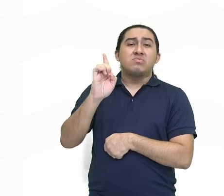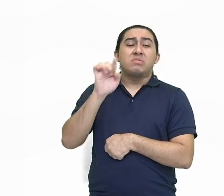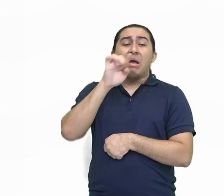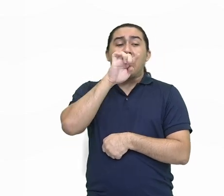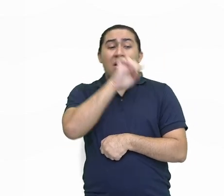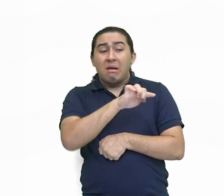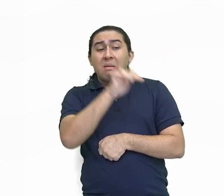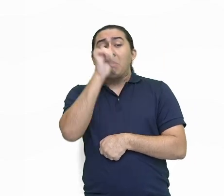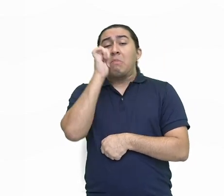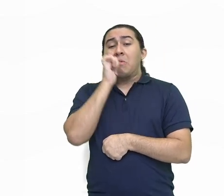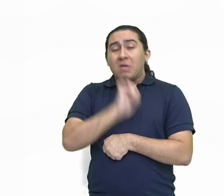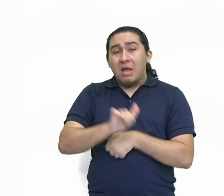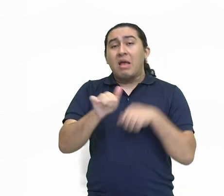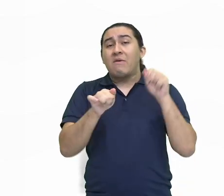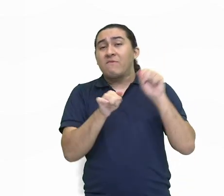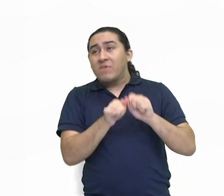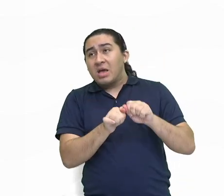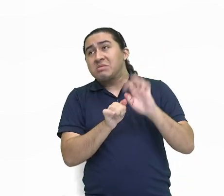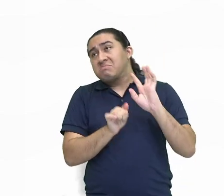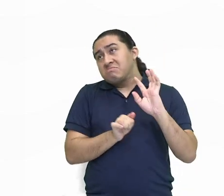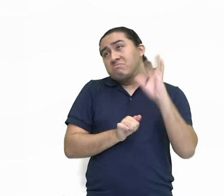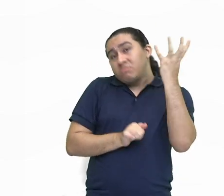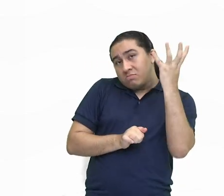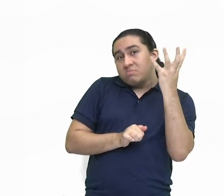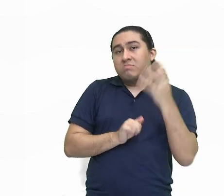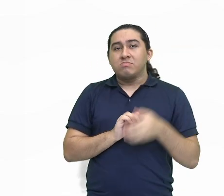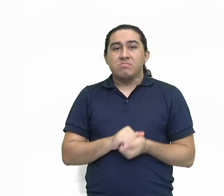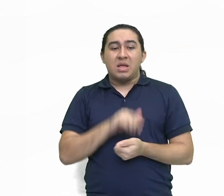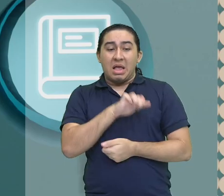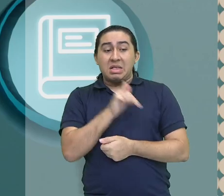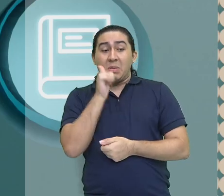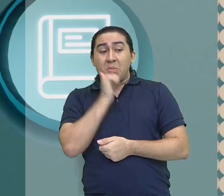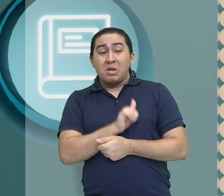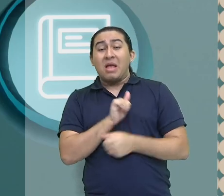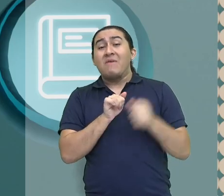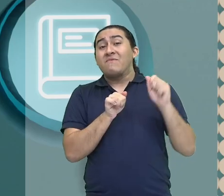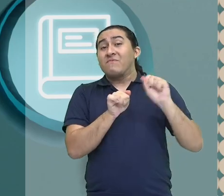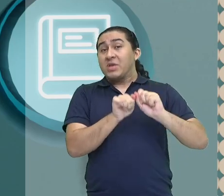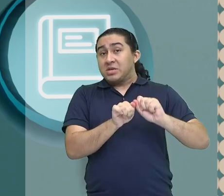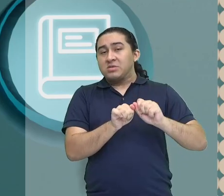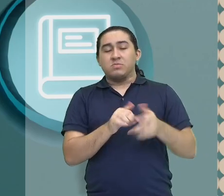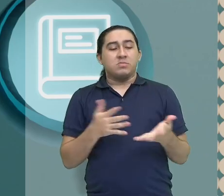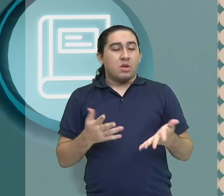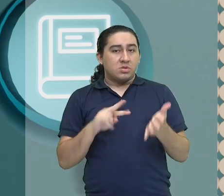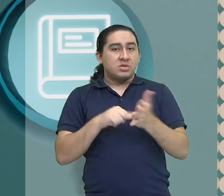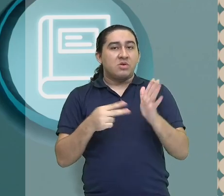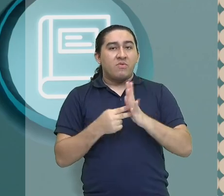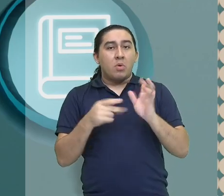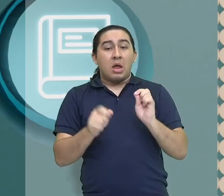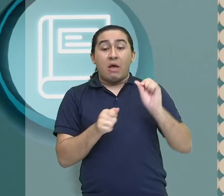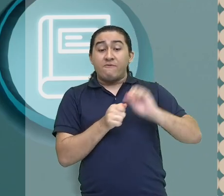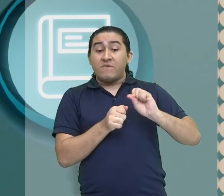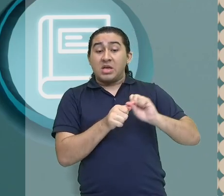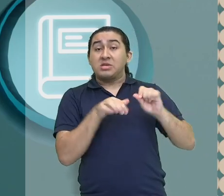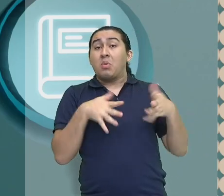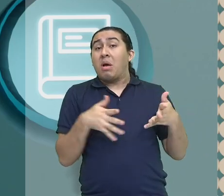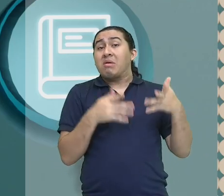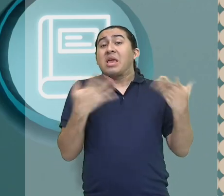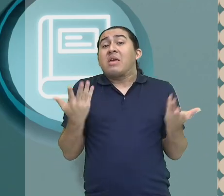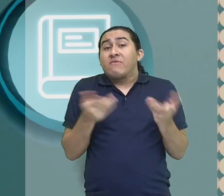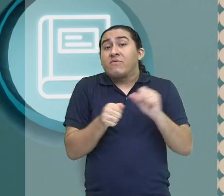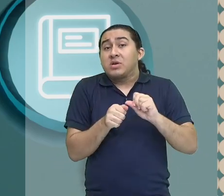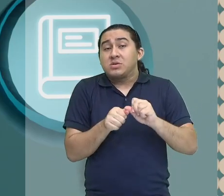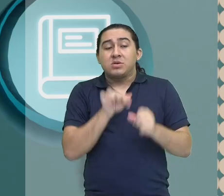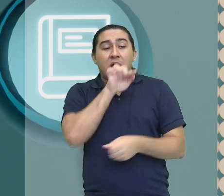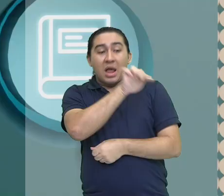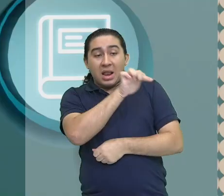ela fez tal situação. Ela fez, o fez indica que a pessoa é ela ou ele. Tá